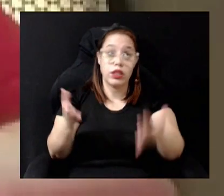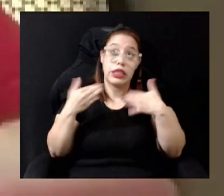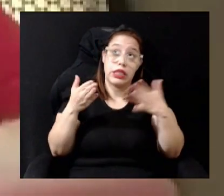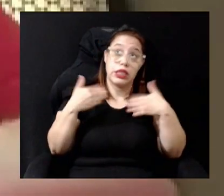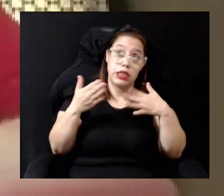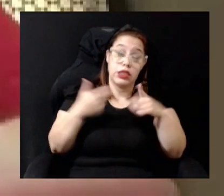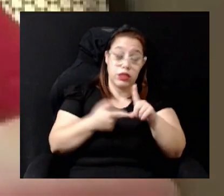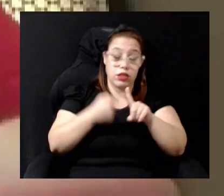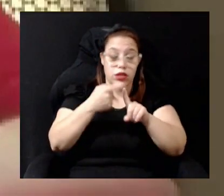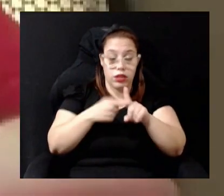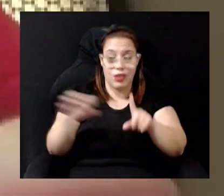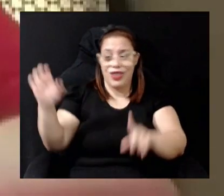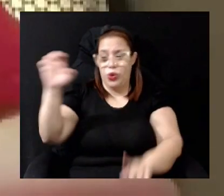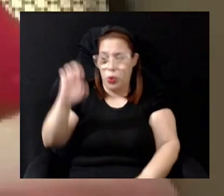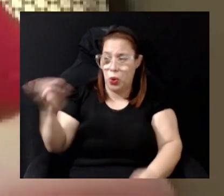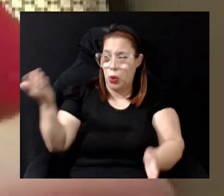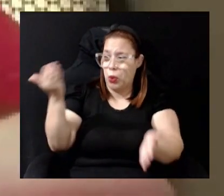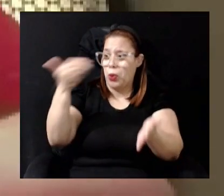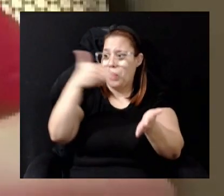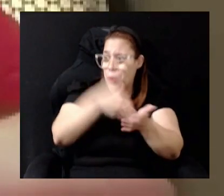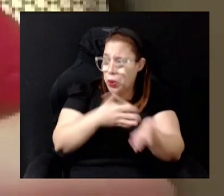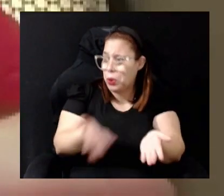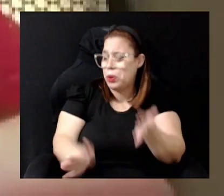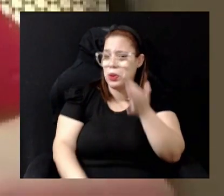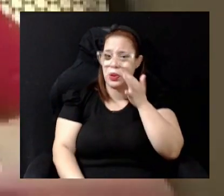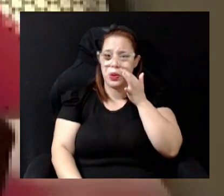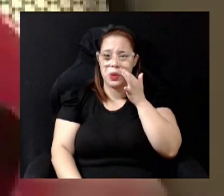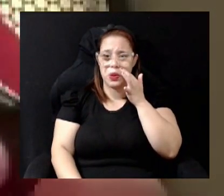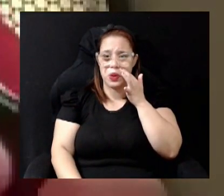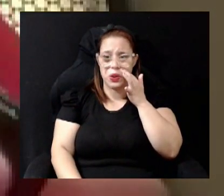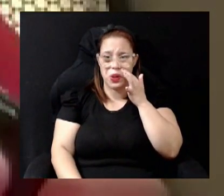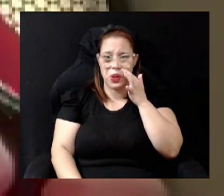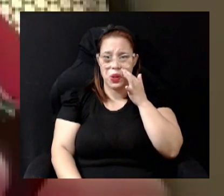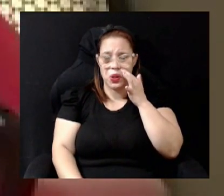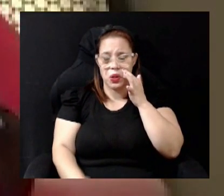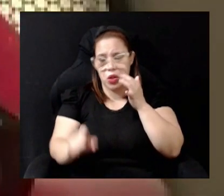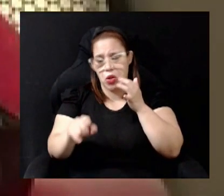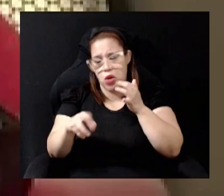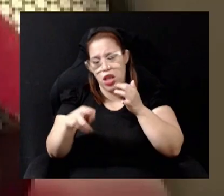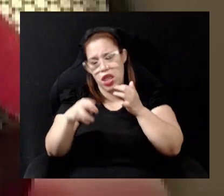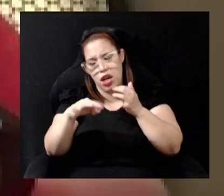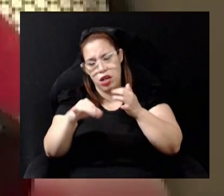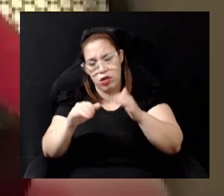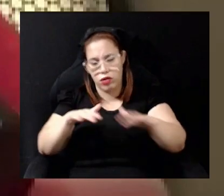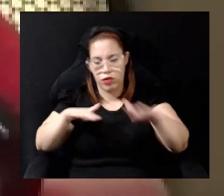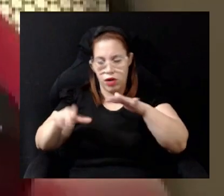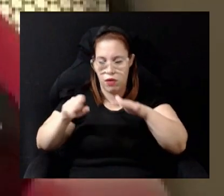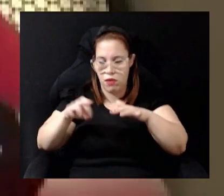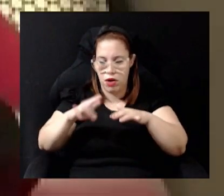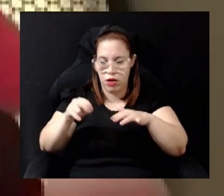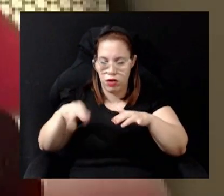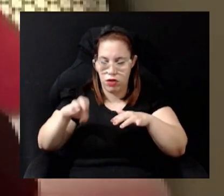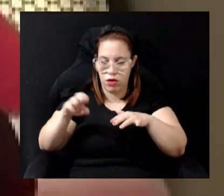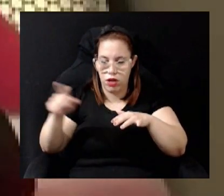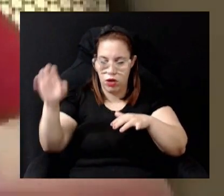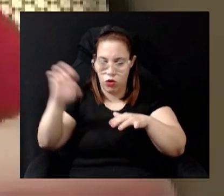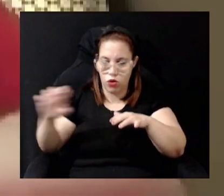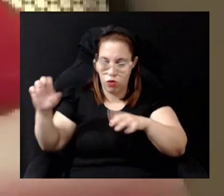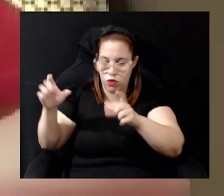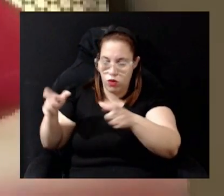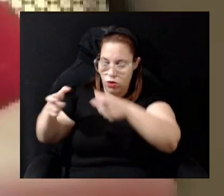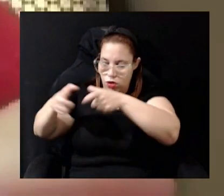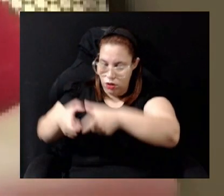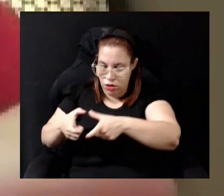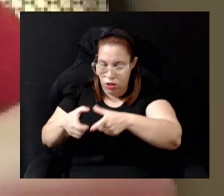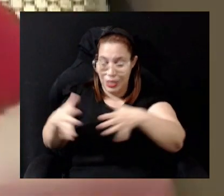Europa, né, e esse miolo ali do Atlântico entre América do Norte e Europa fica bastante aquecido por